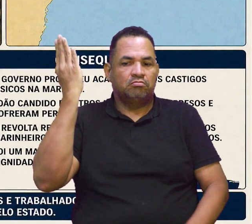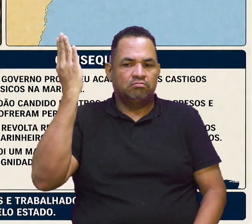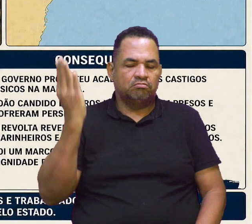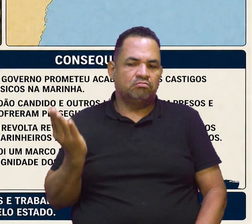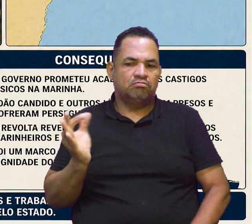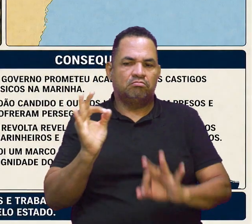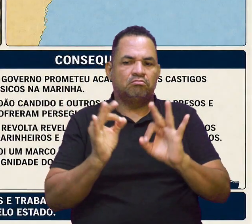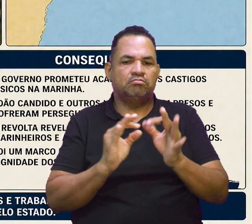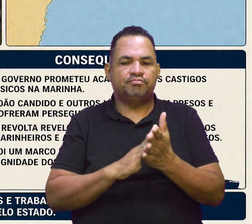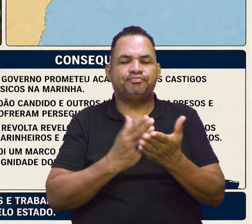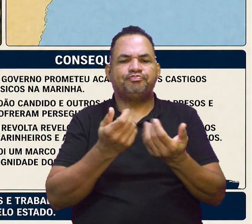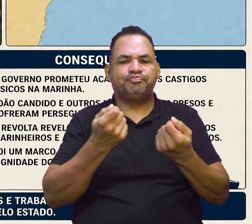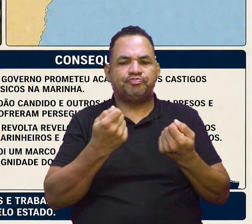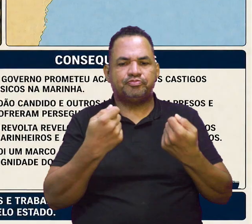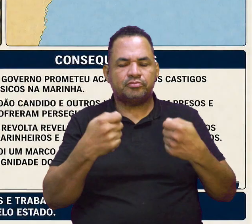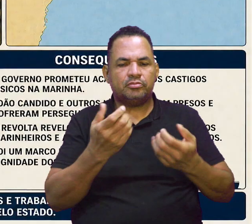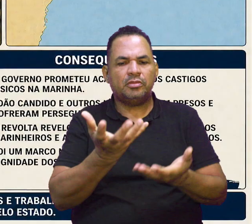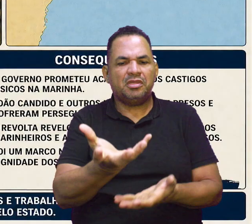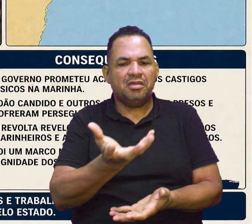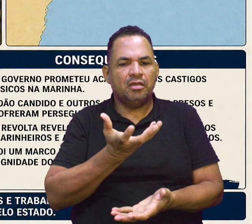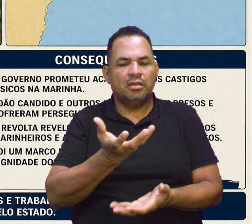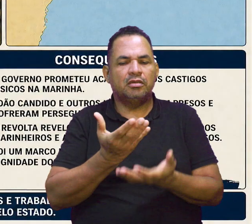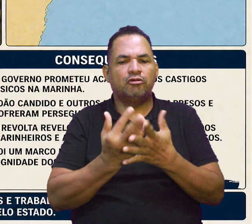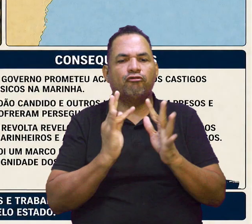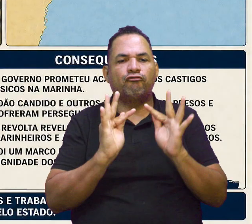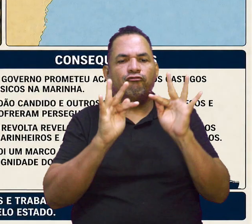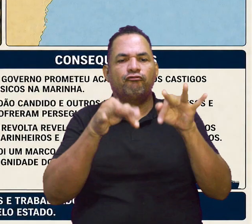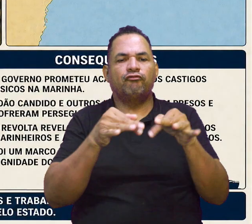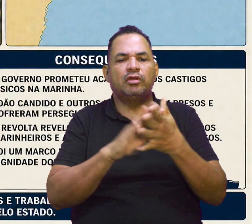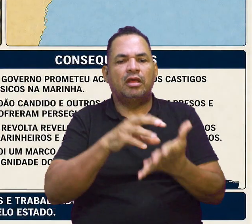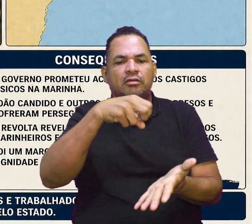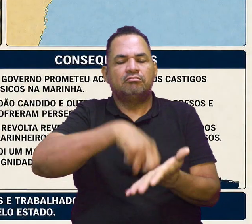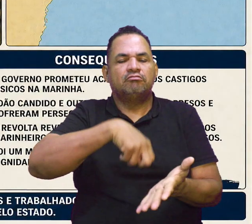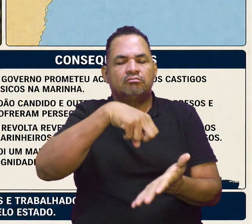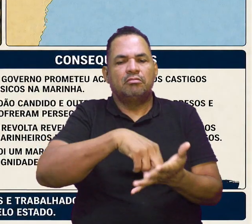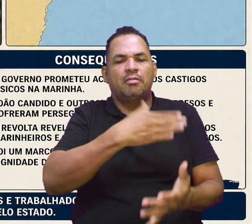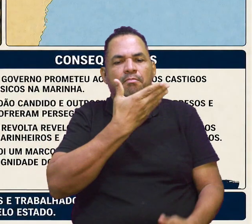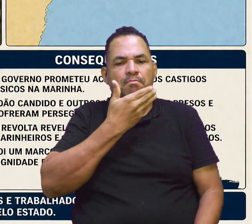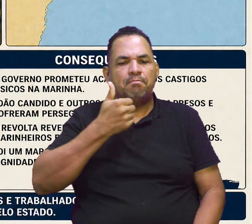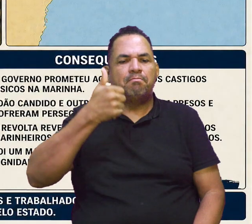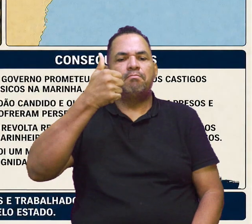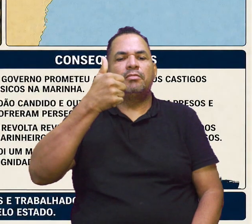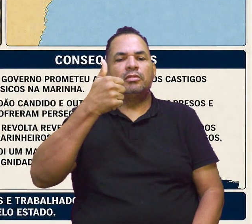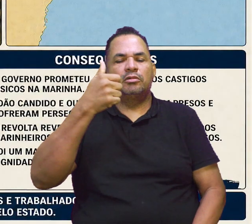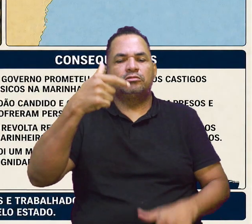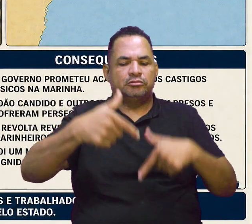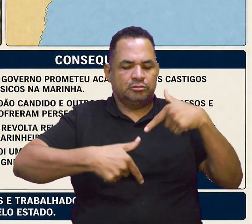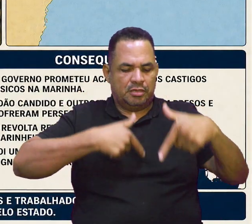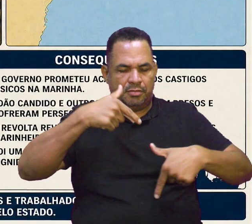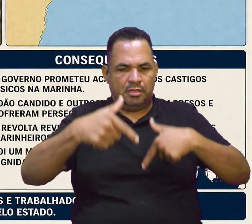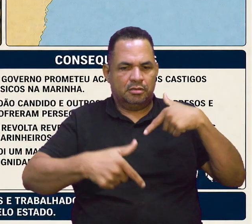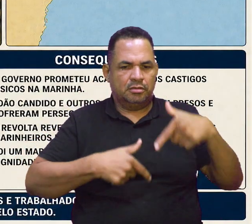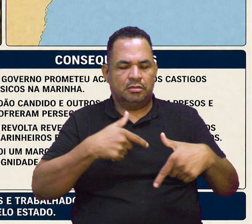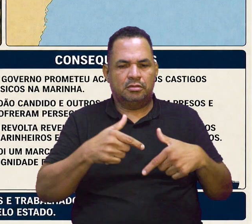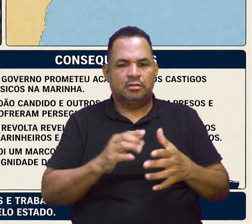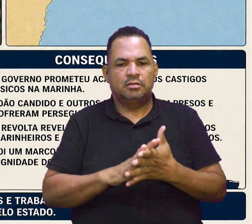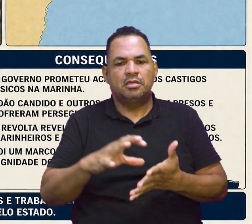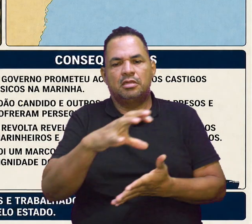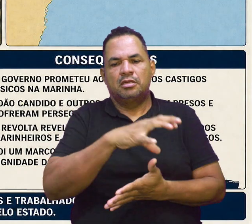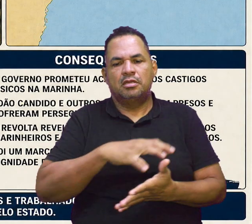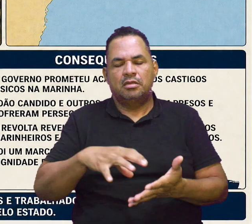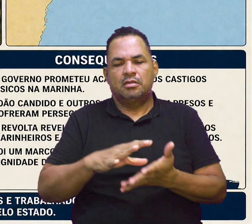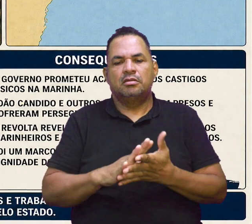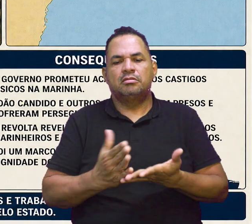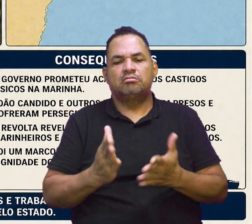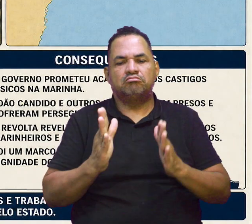exigiam o fim dos castigos físicos e melhores condições de trabalho. A revolta durou alguns dias e teve grande